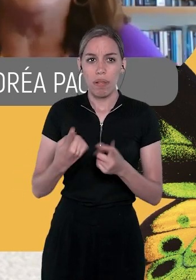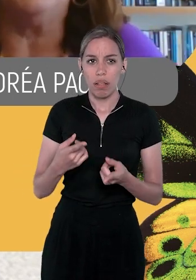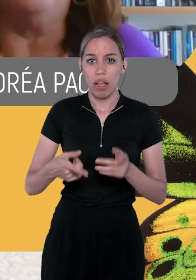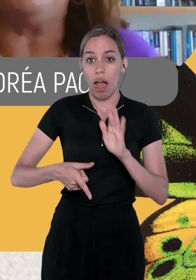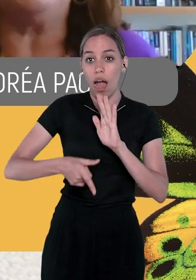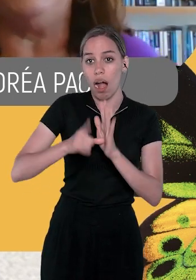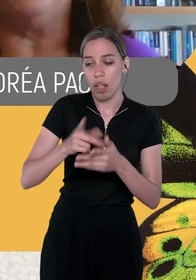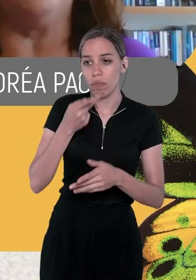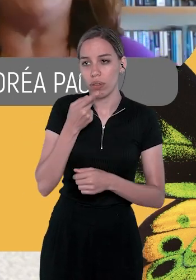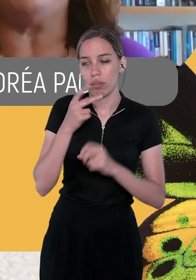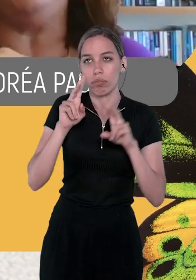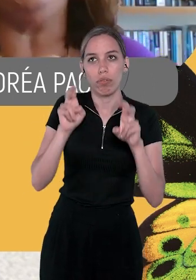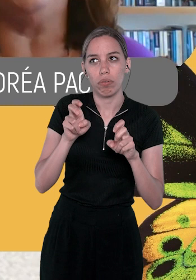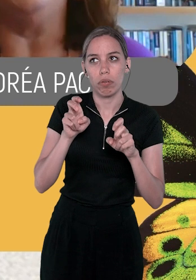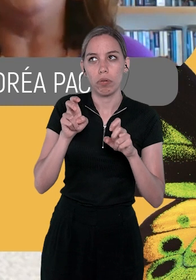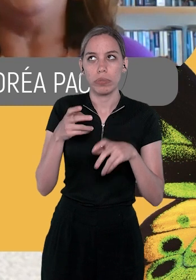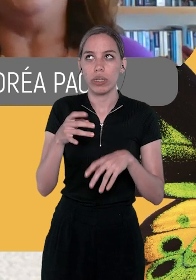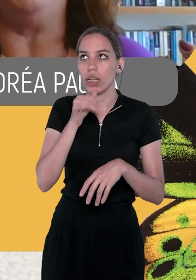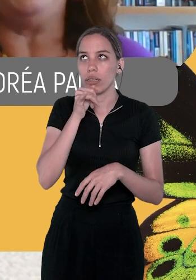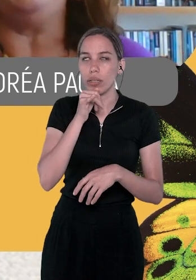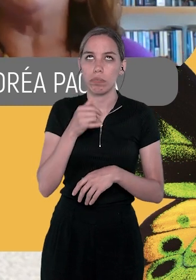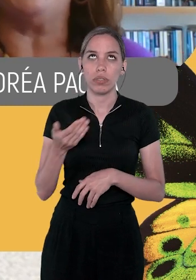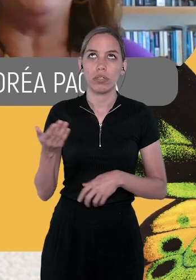ultrapassadas, como vacina ou não vacina,